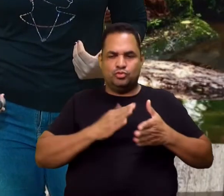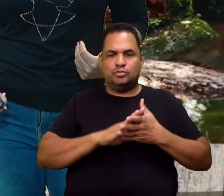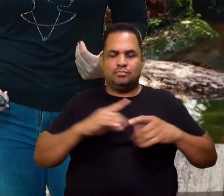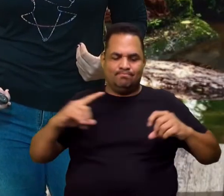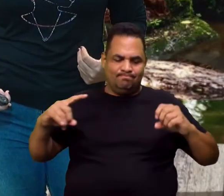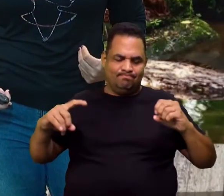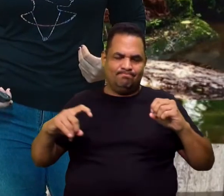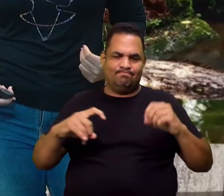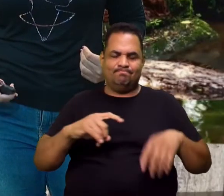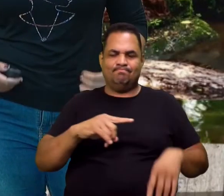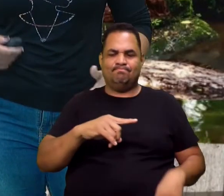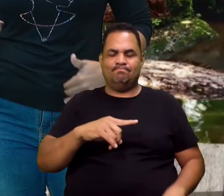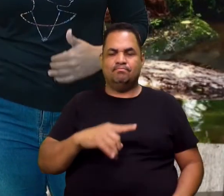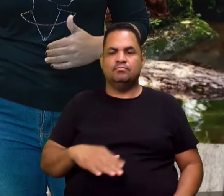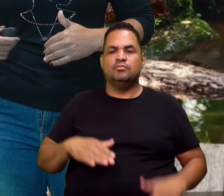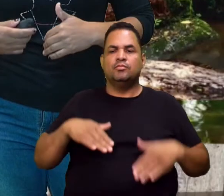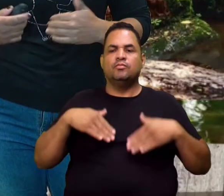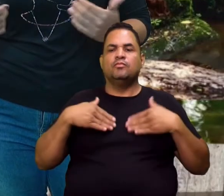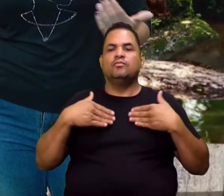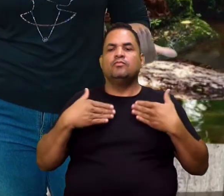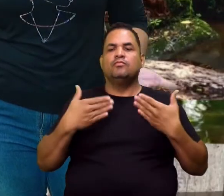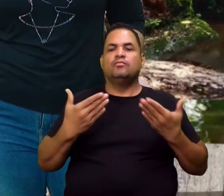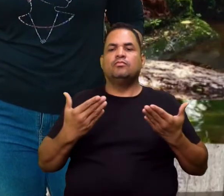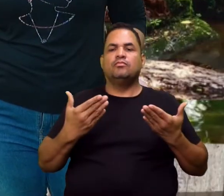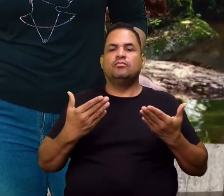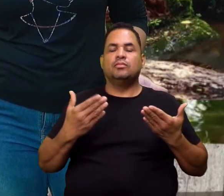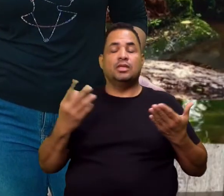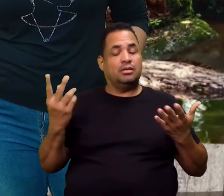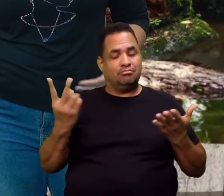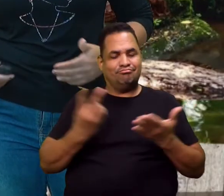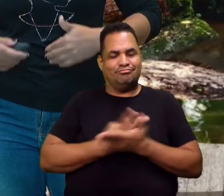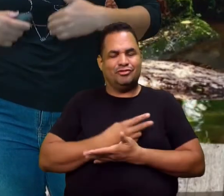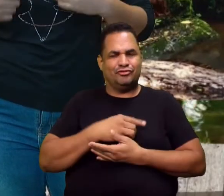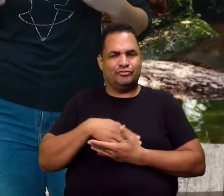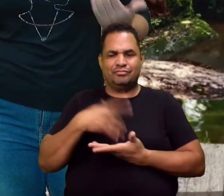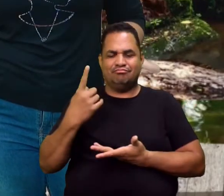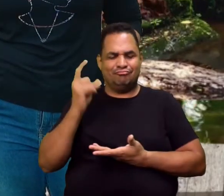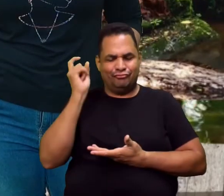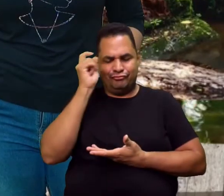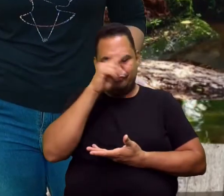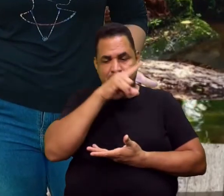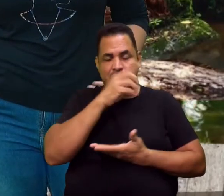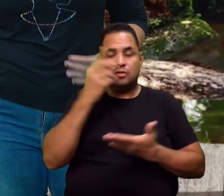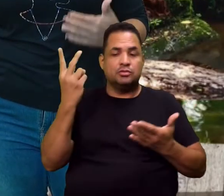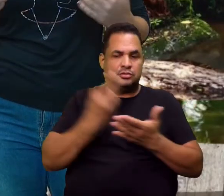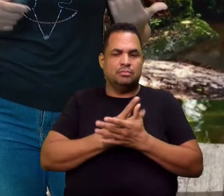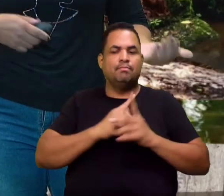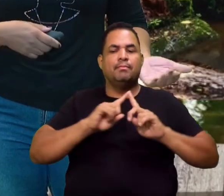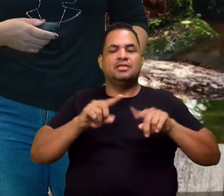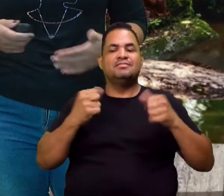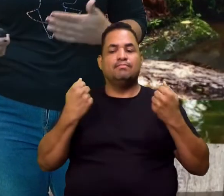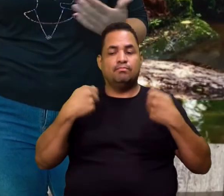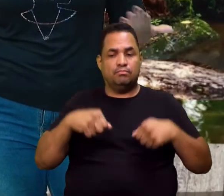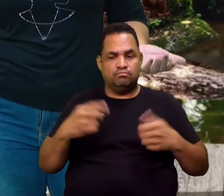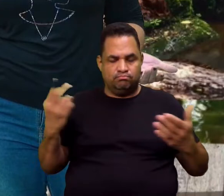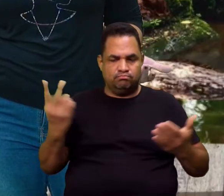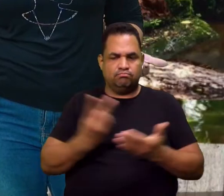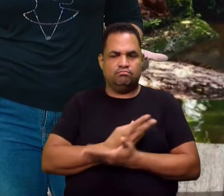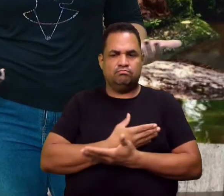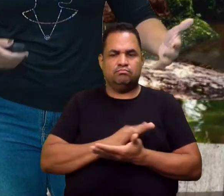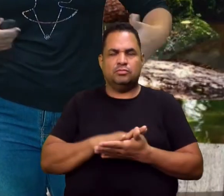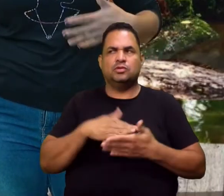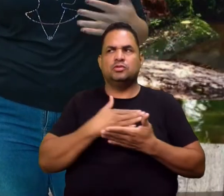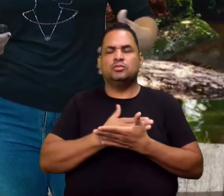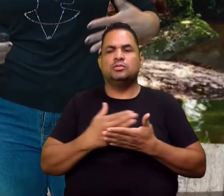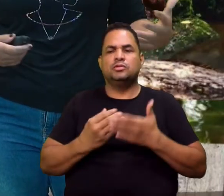tá? Então, isso é muito raro acontecer na espécie humana, mas acontece. E quando isso começou a aparecer,